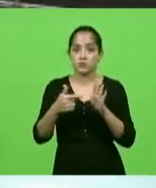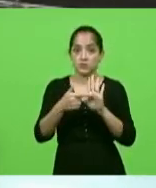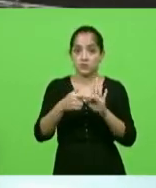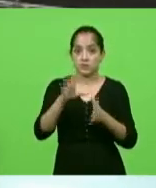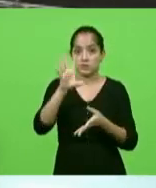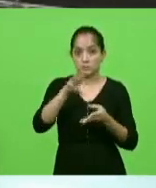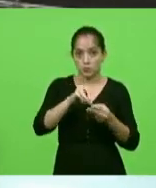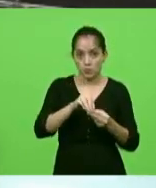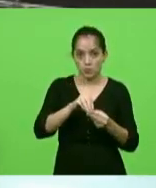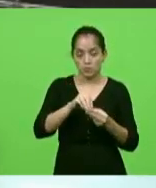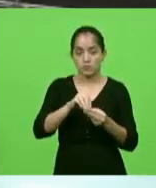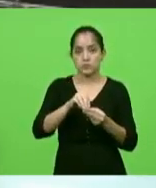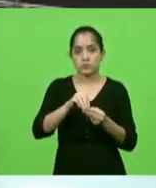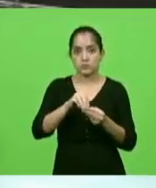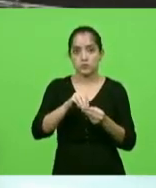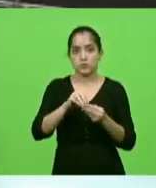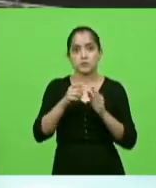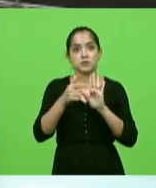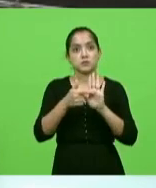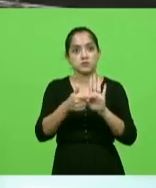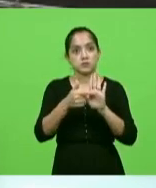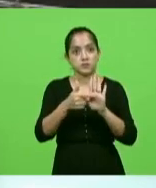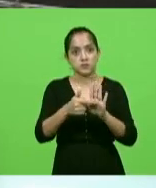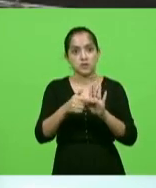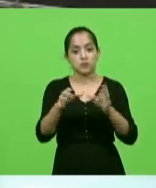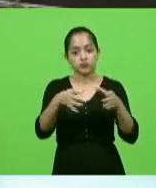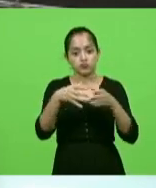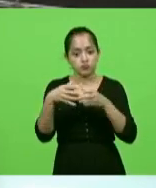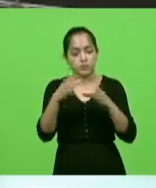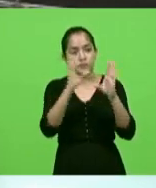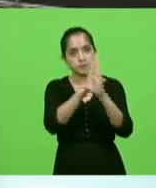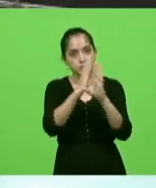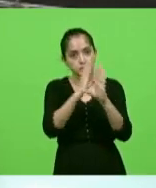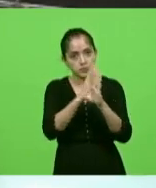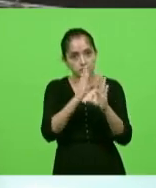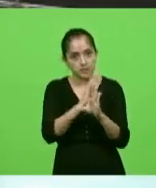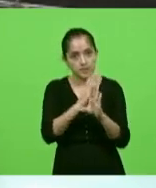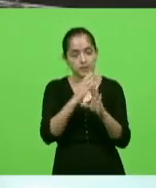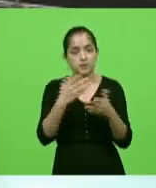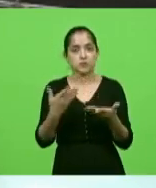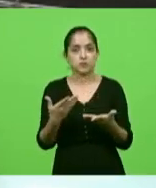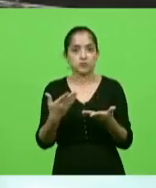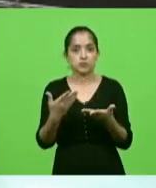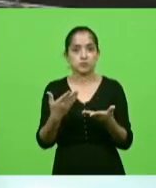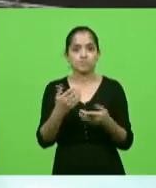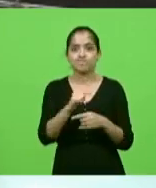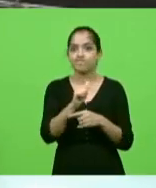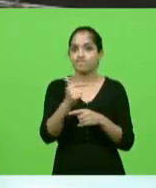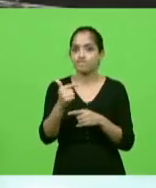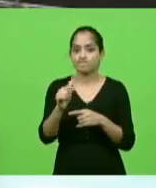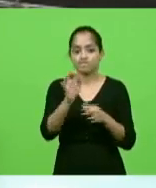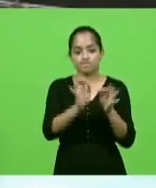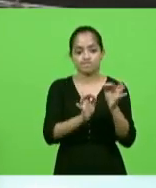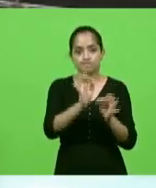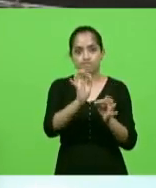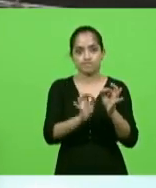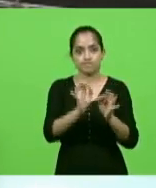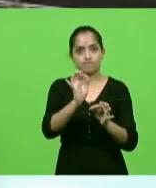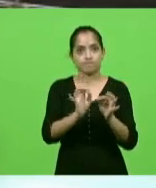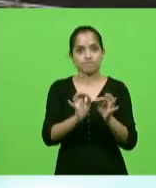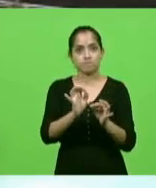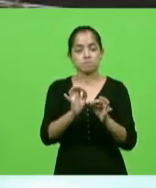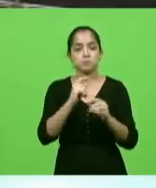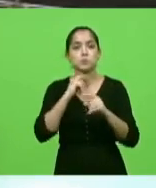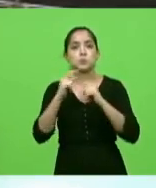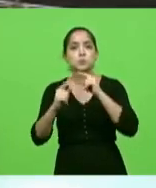conclusões acima dos órgãos investigativos não há por parte desses num da dor